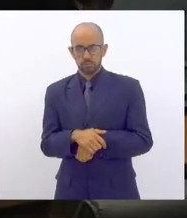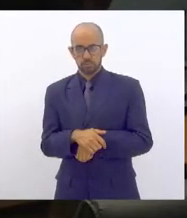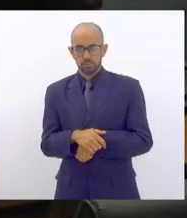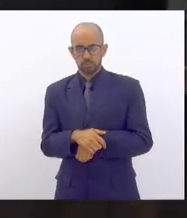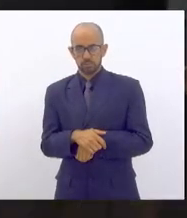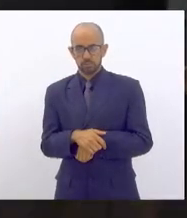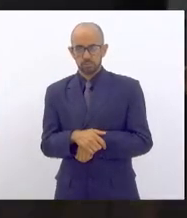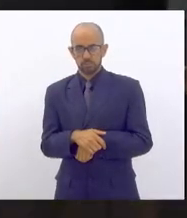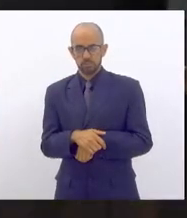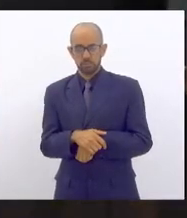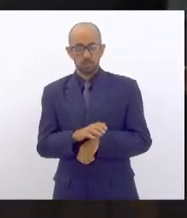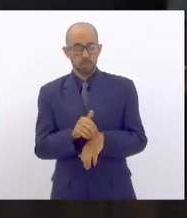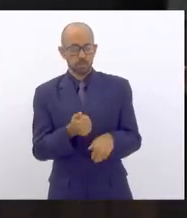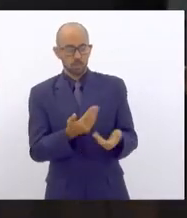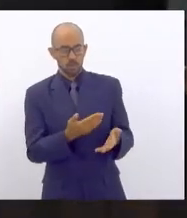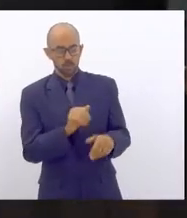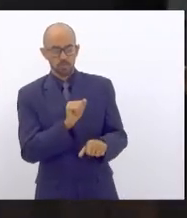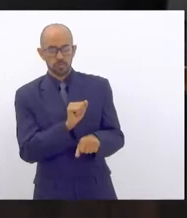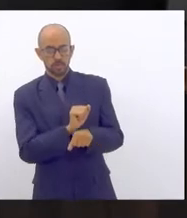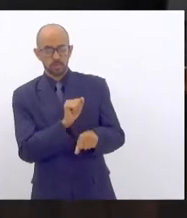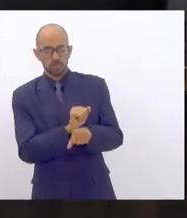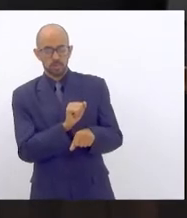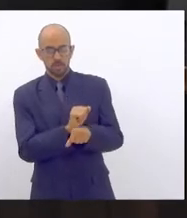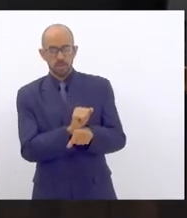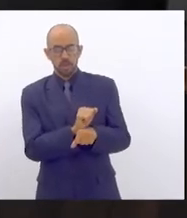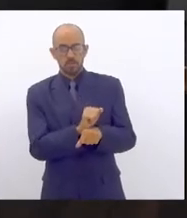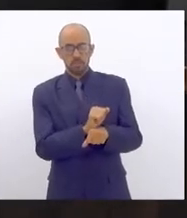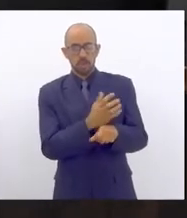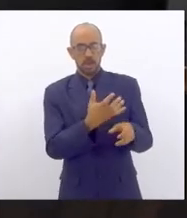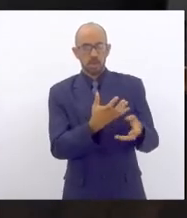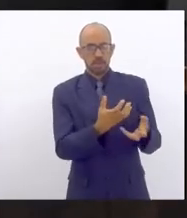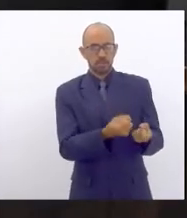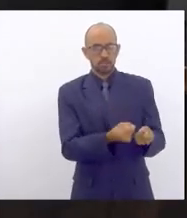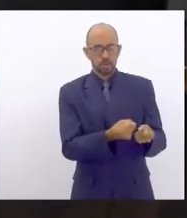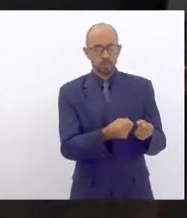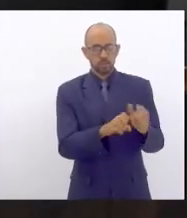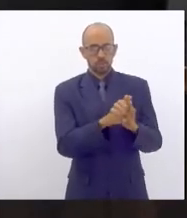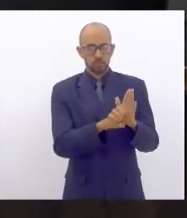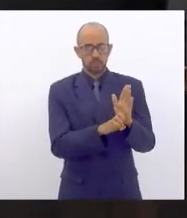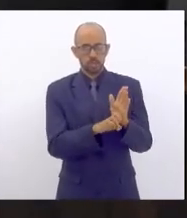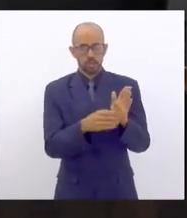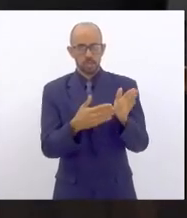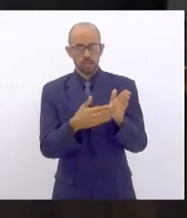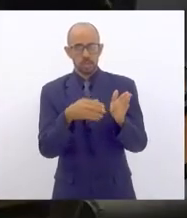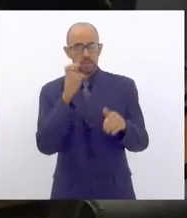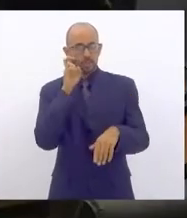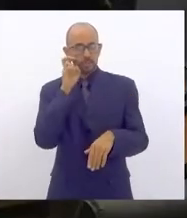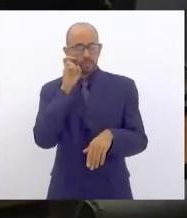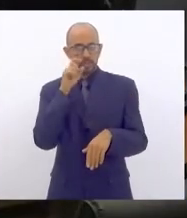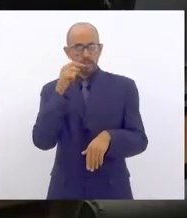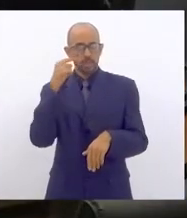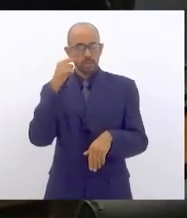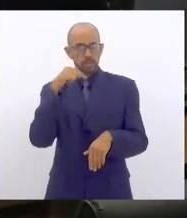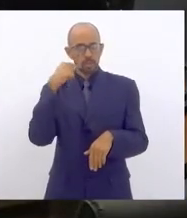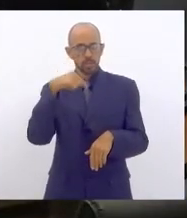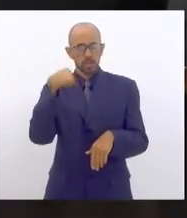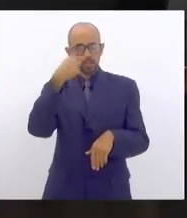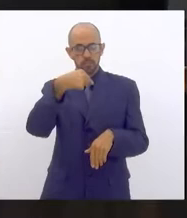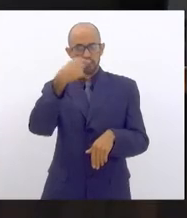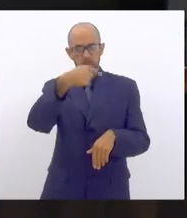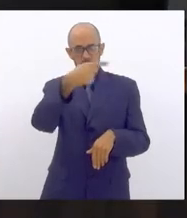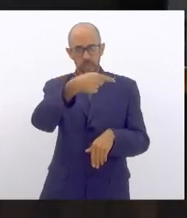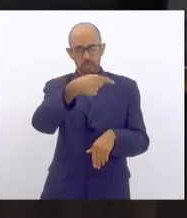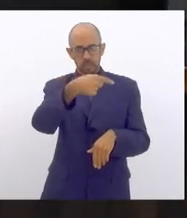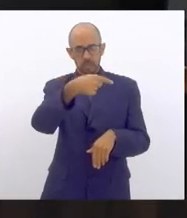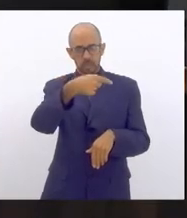Nós vamos deixar essa matéria, então, para recebimento de emendas até a próxima semana, quinta-feira. Ok? Da outra semana. Obrigada, presidente. Até a próxima